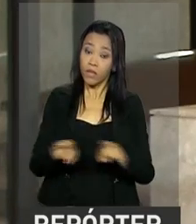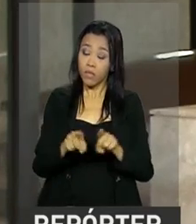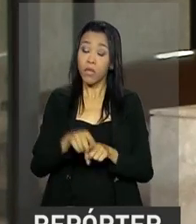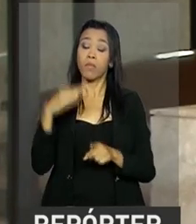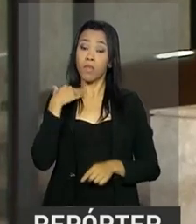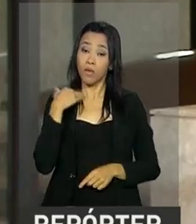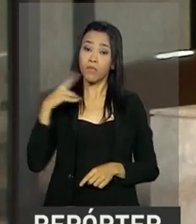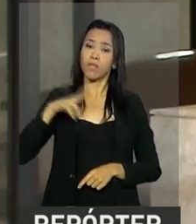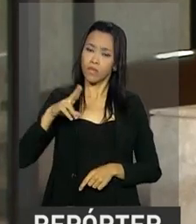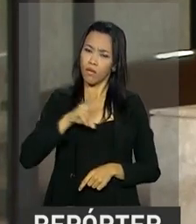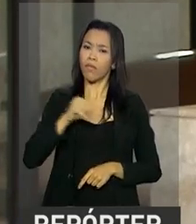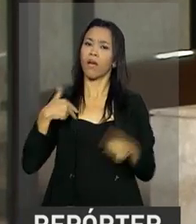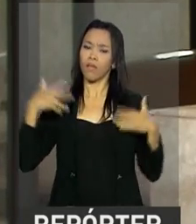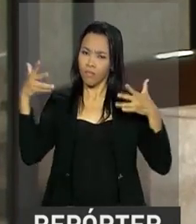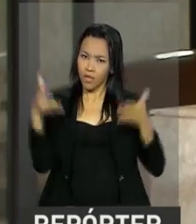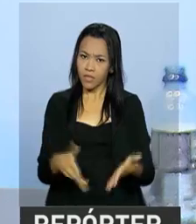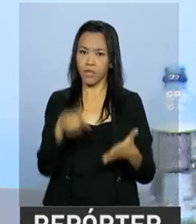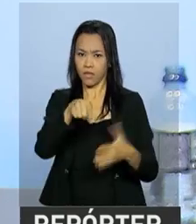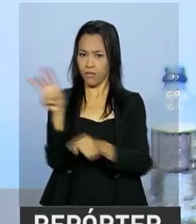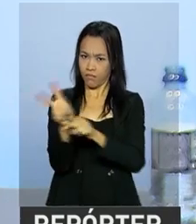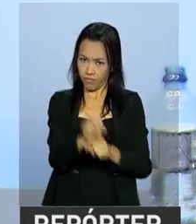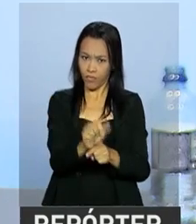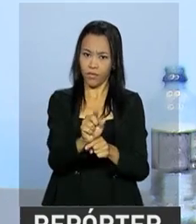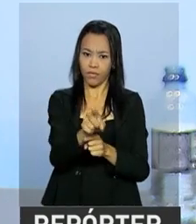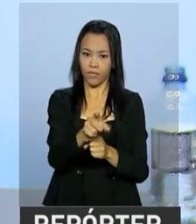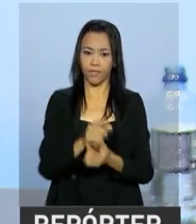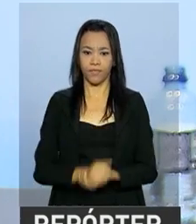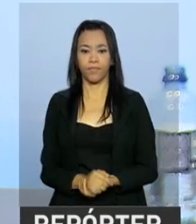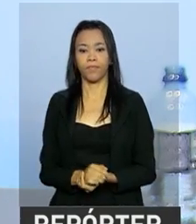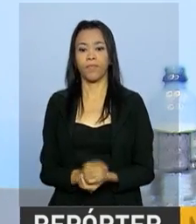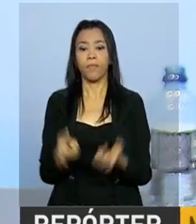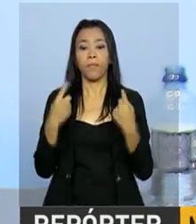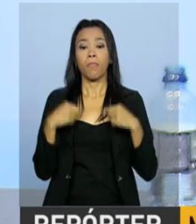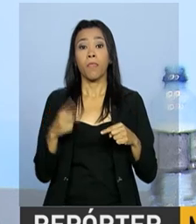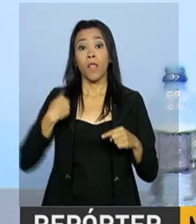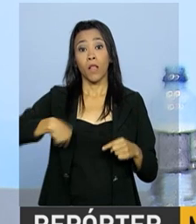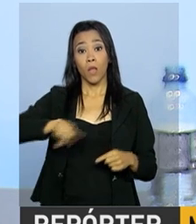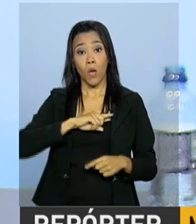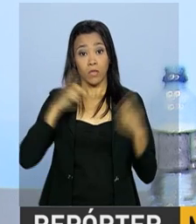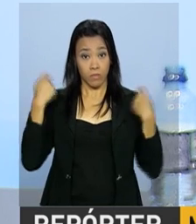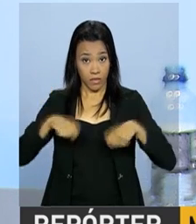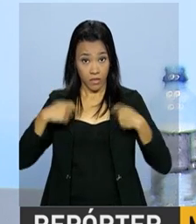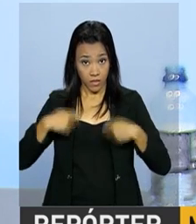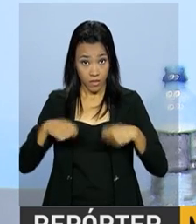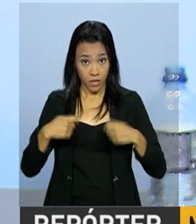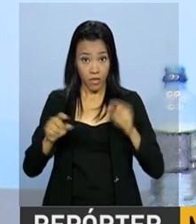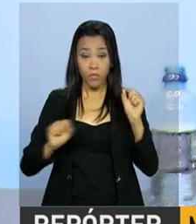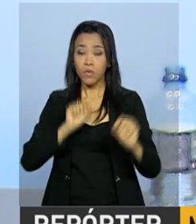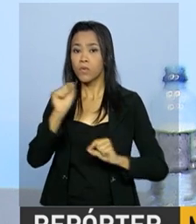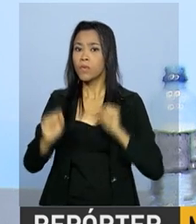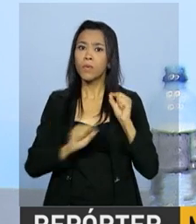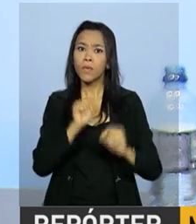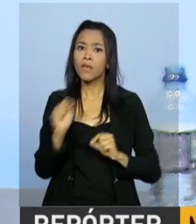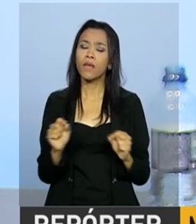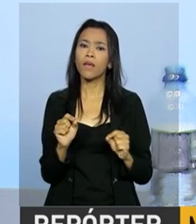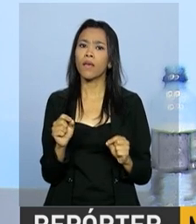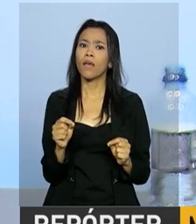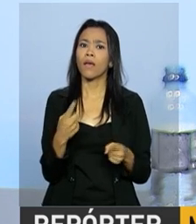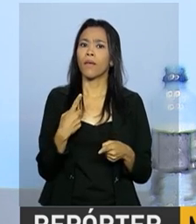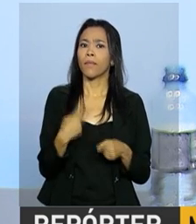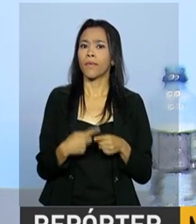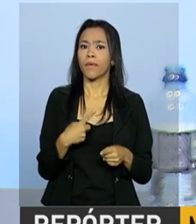vão participar do financiamento. Nós precisamos restabelecer no país a previsibilidade,